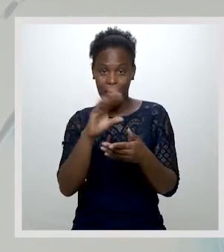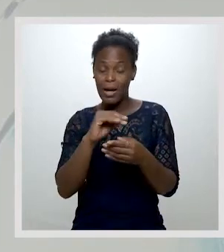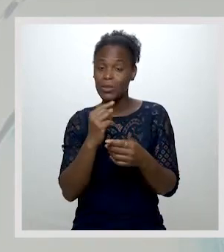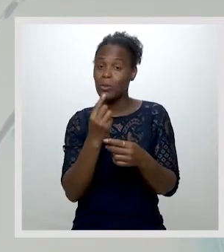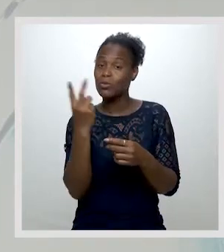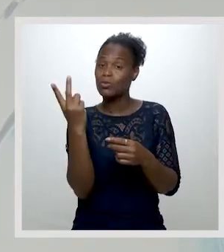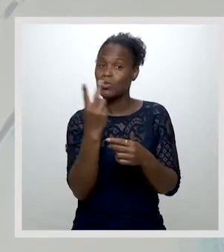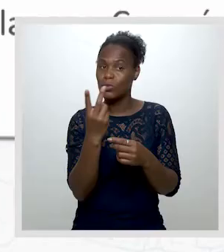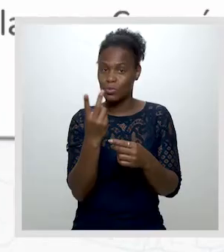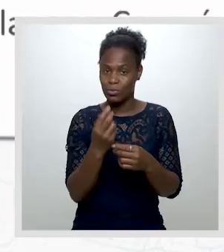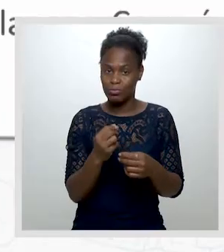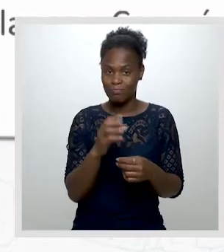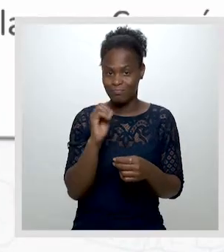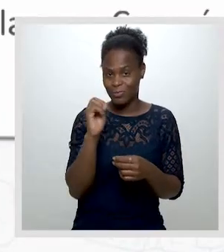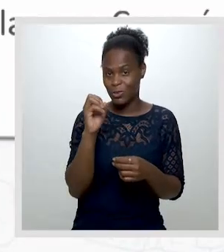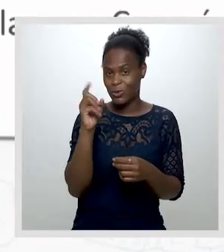sólidos.